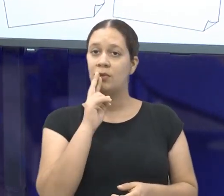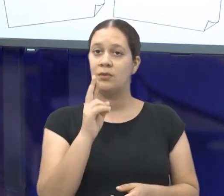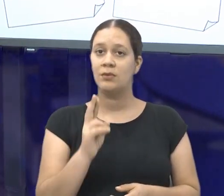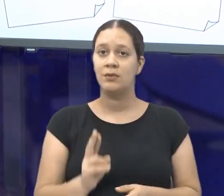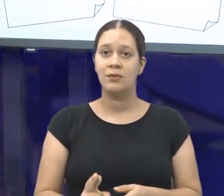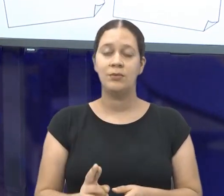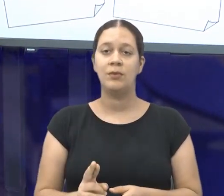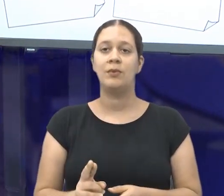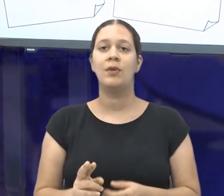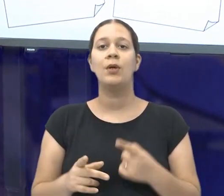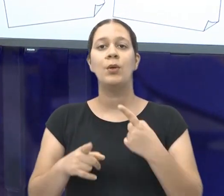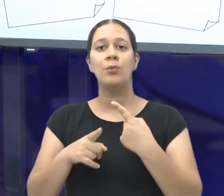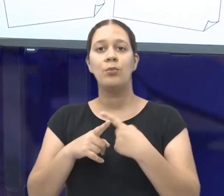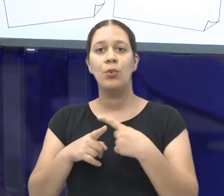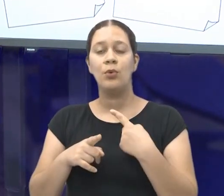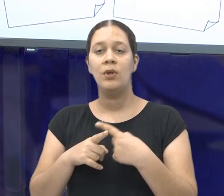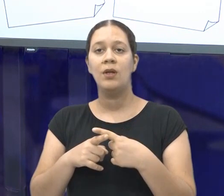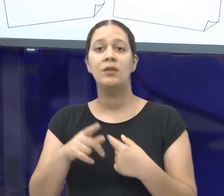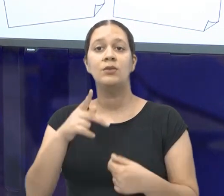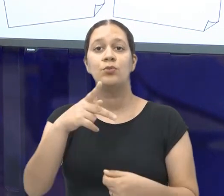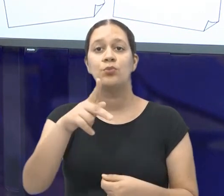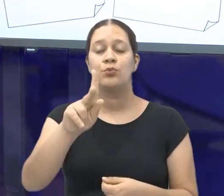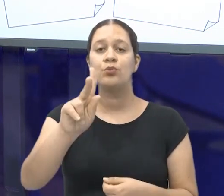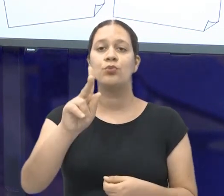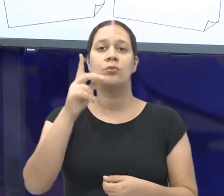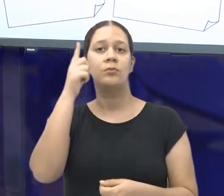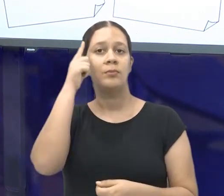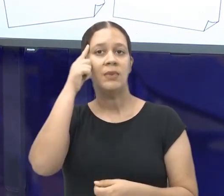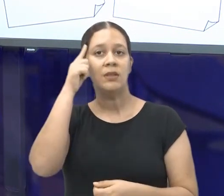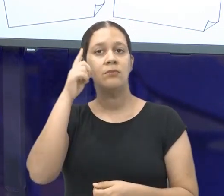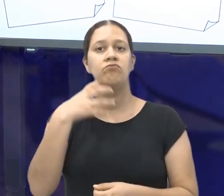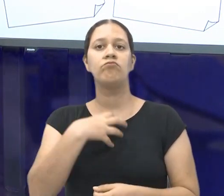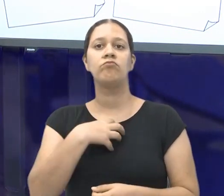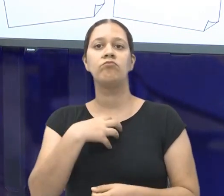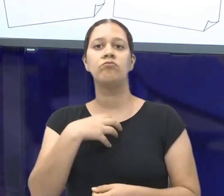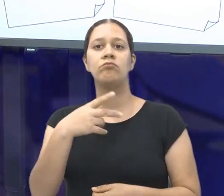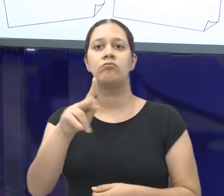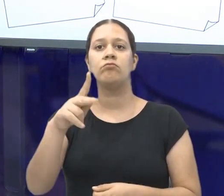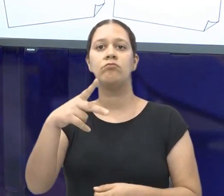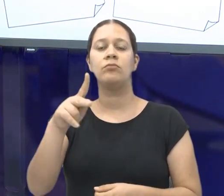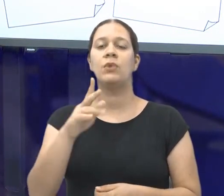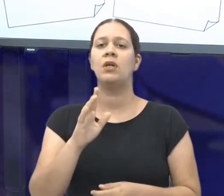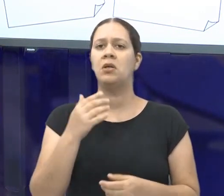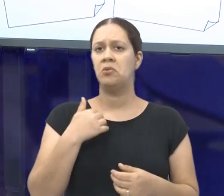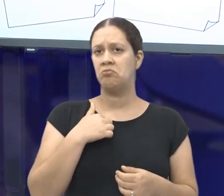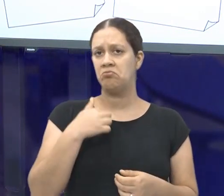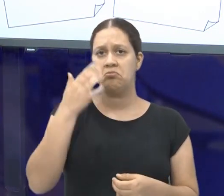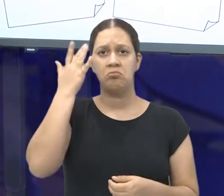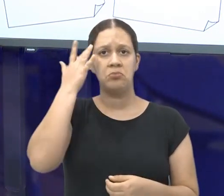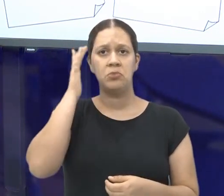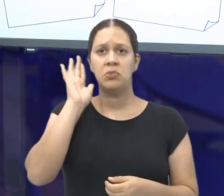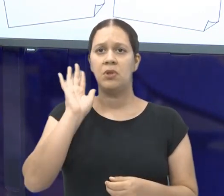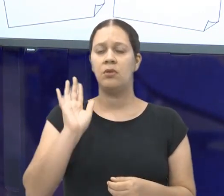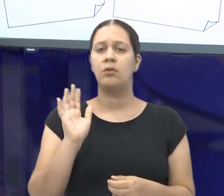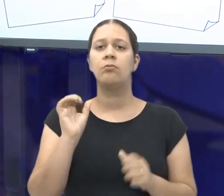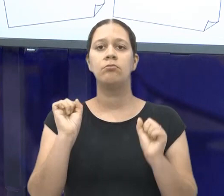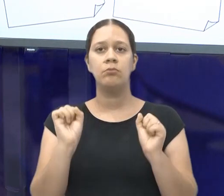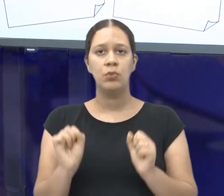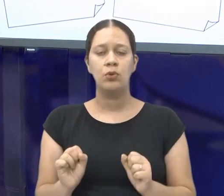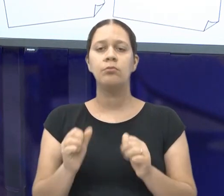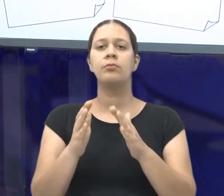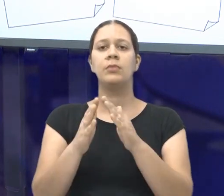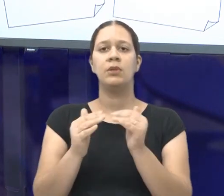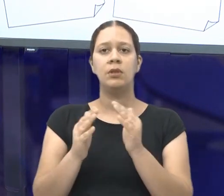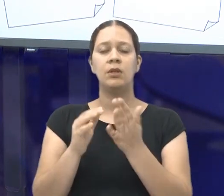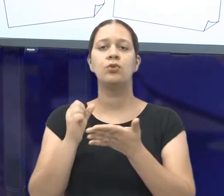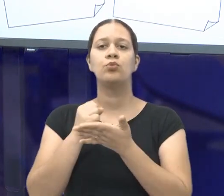é uma resposta bem pessoal. E cada um pensa de um jeito. Se de repente você disser, eu não sei direito, pode pedir ajuda? Claro,